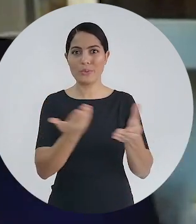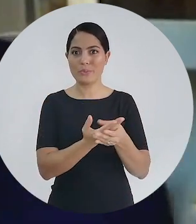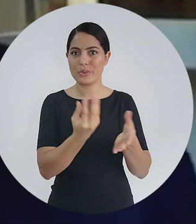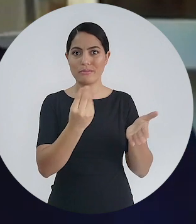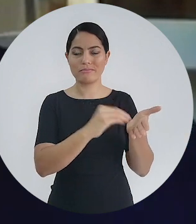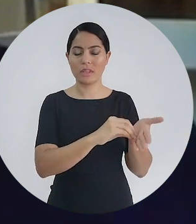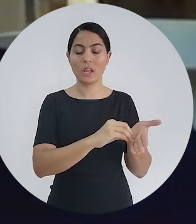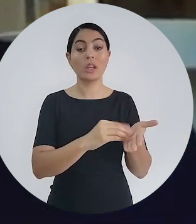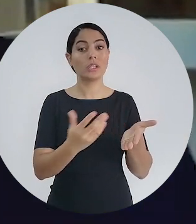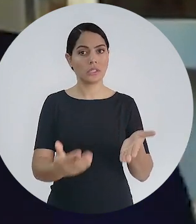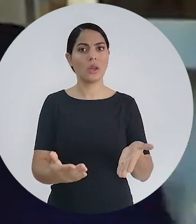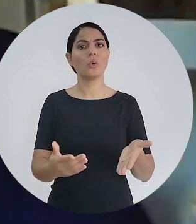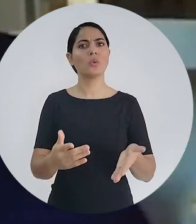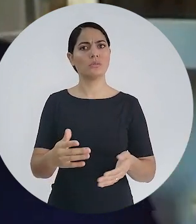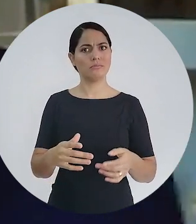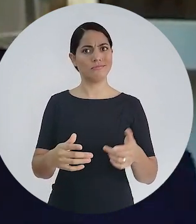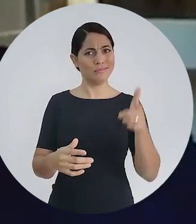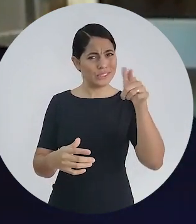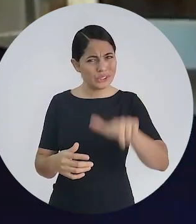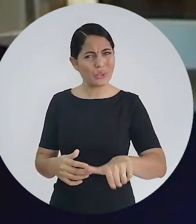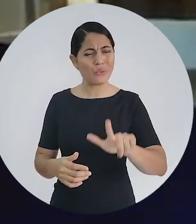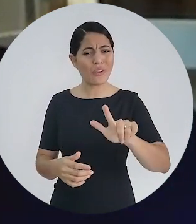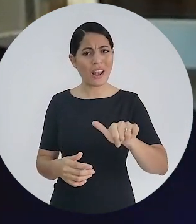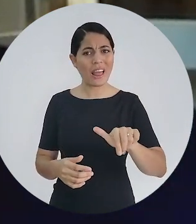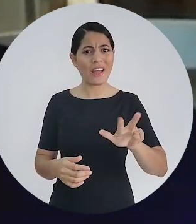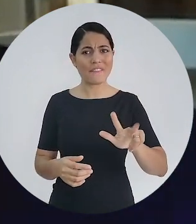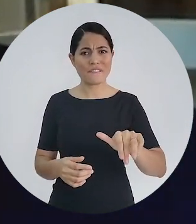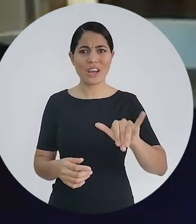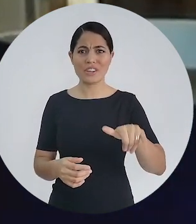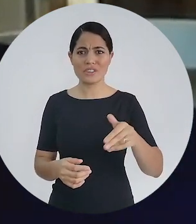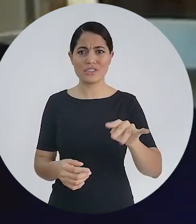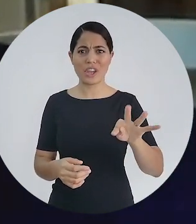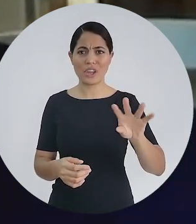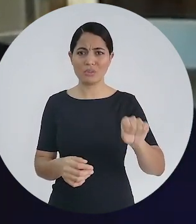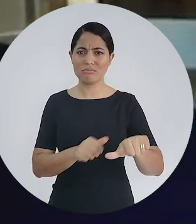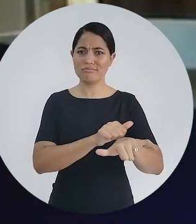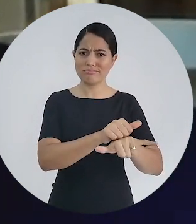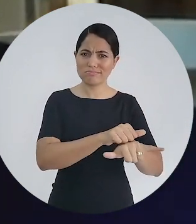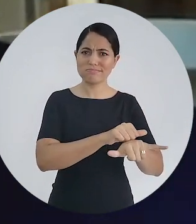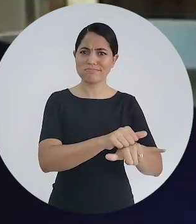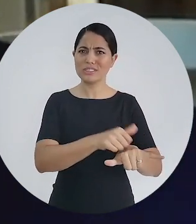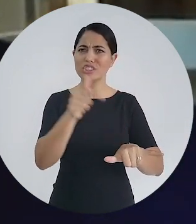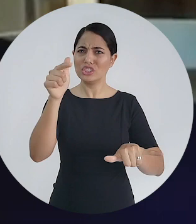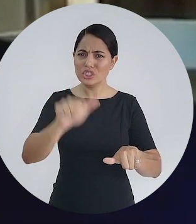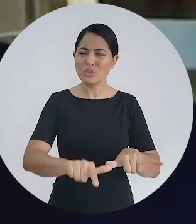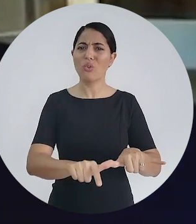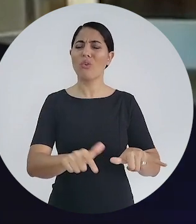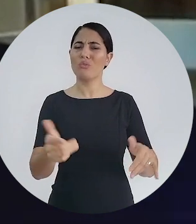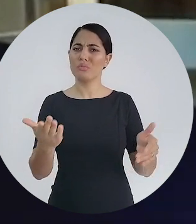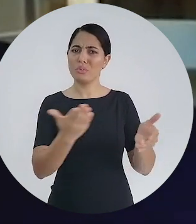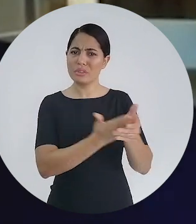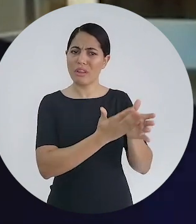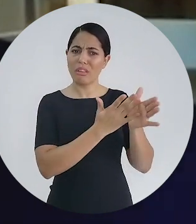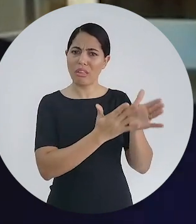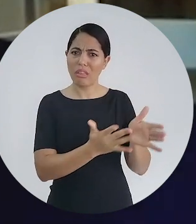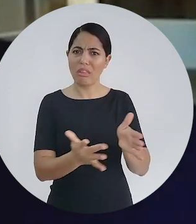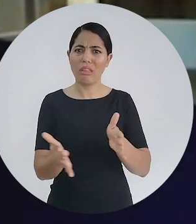reitera esse comportamento, reincide nessa conduta de violação, desse